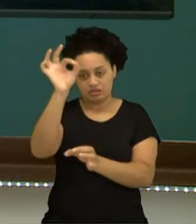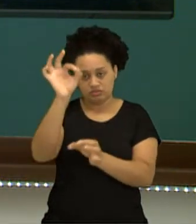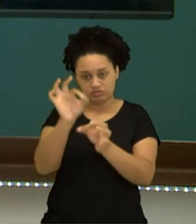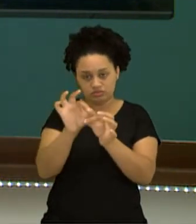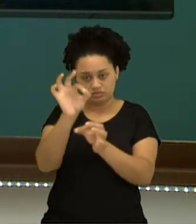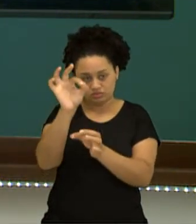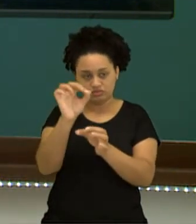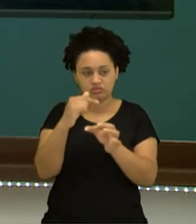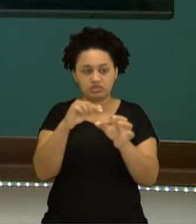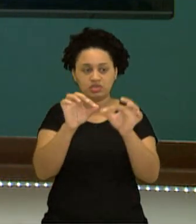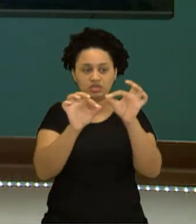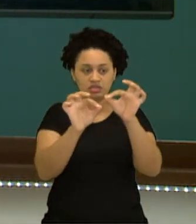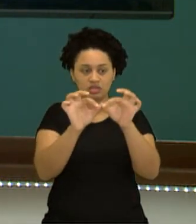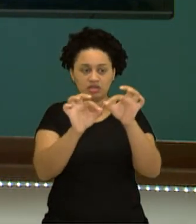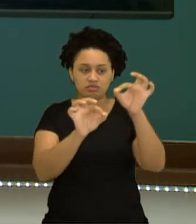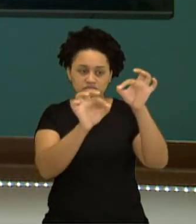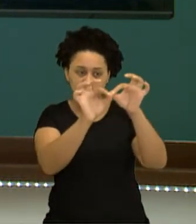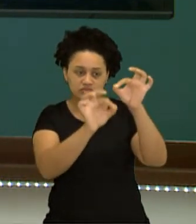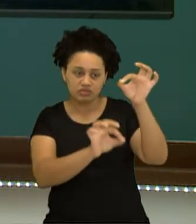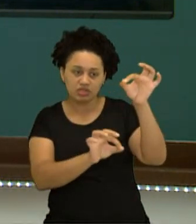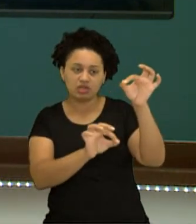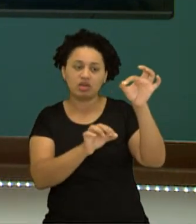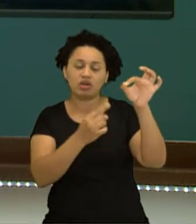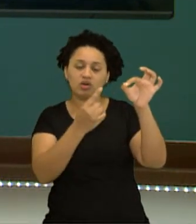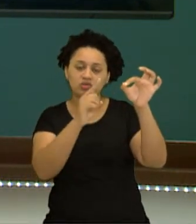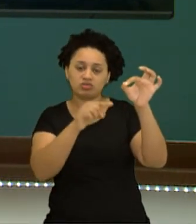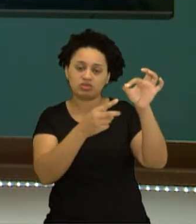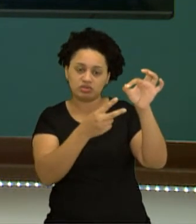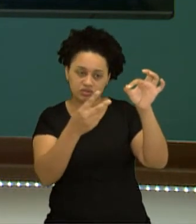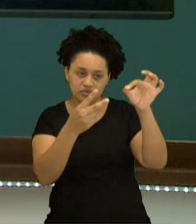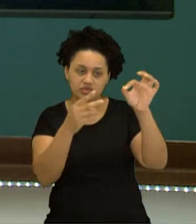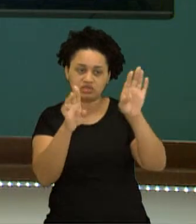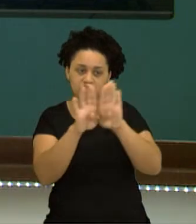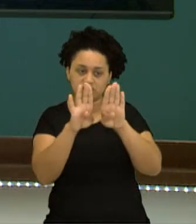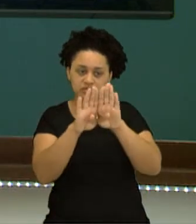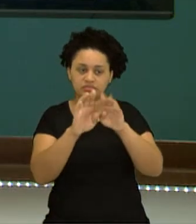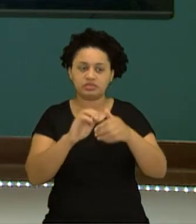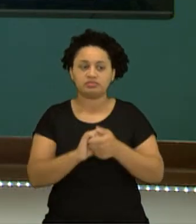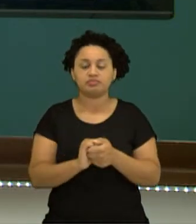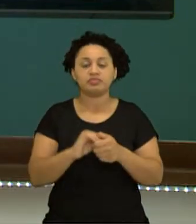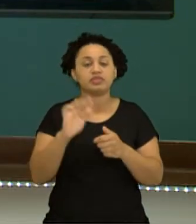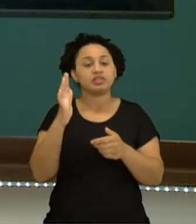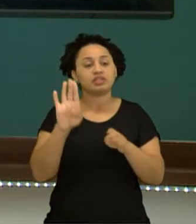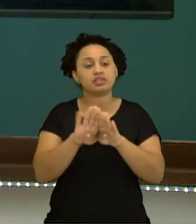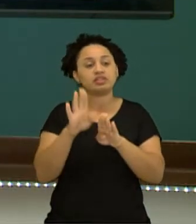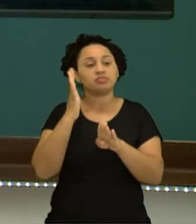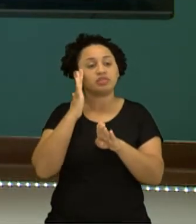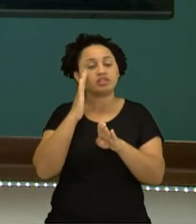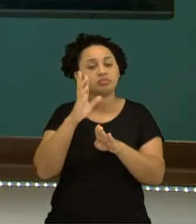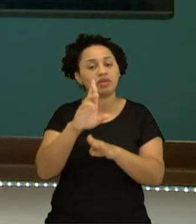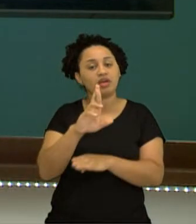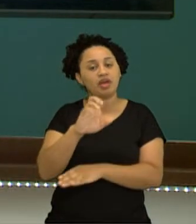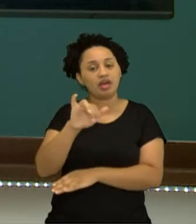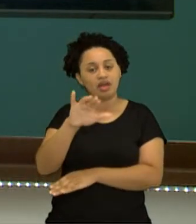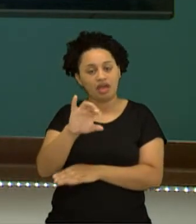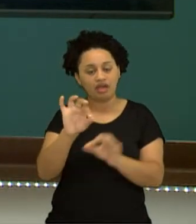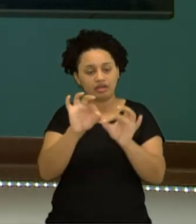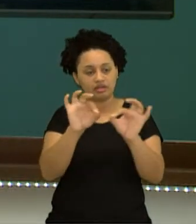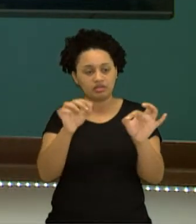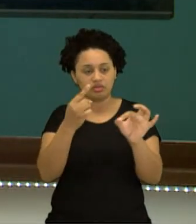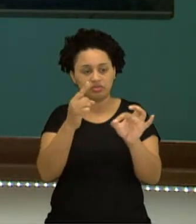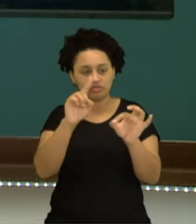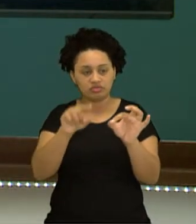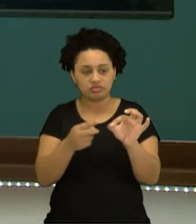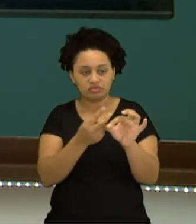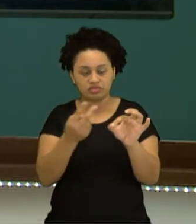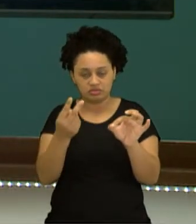tá? Essa distância daqui até aqui, 1,2. E nós temos aqui o raio, que é 1,2